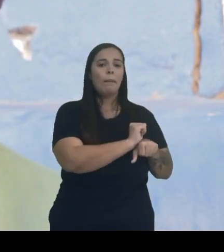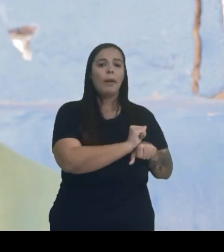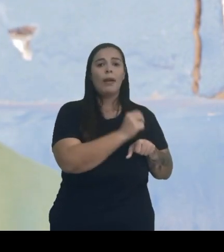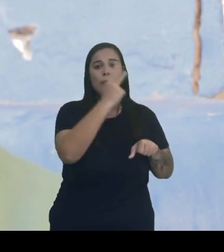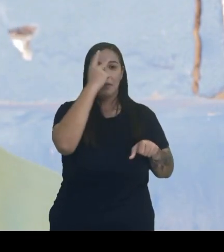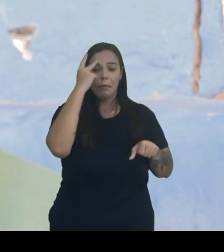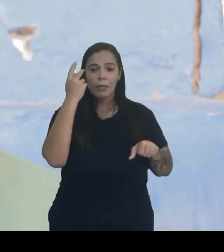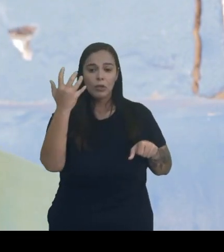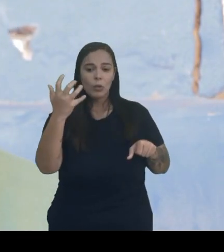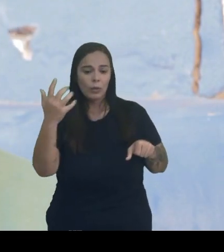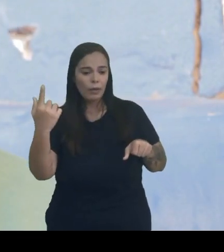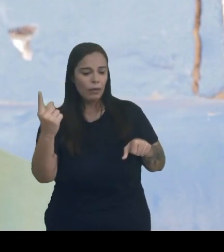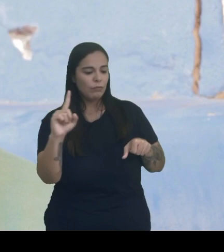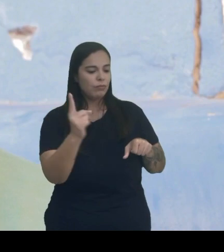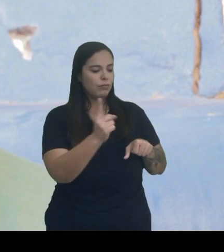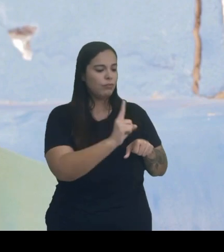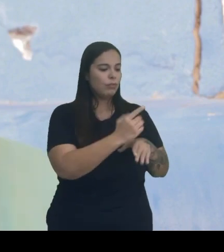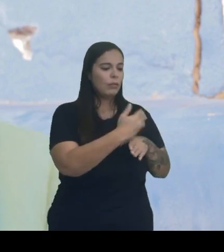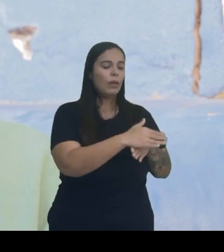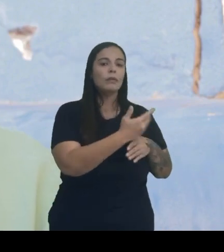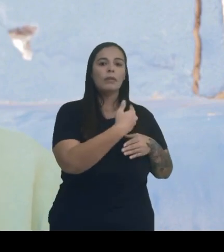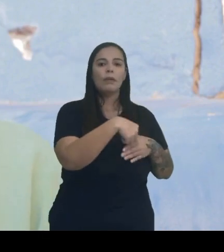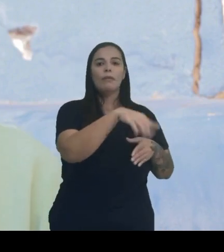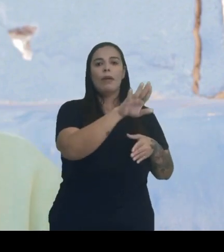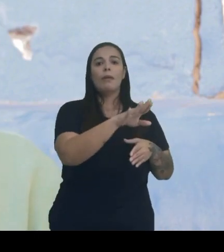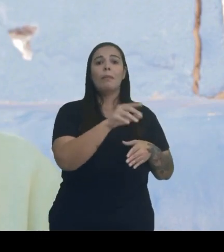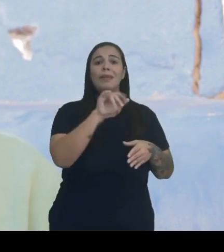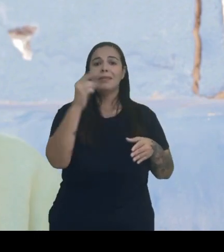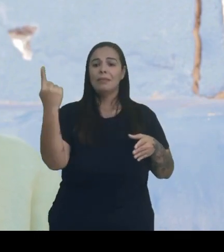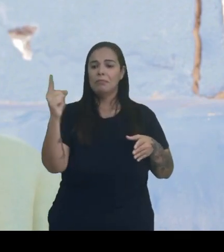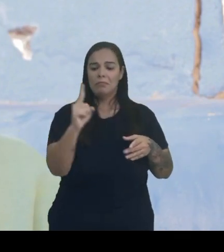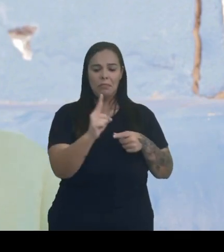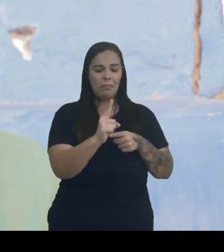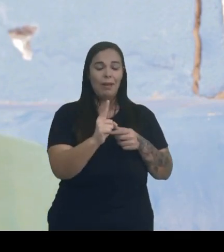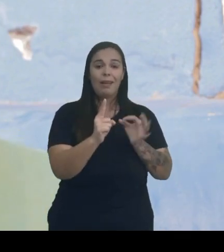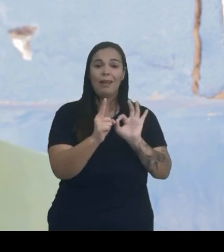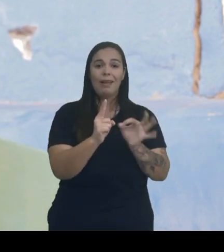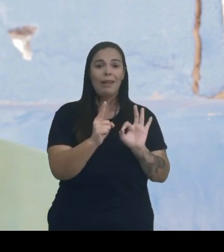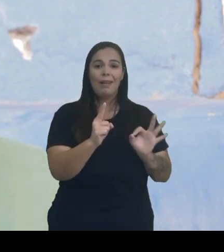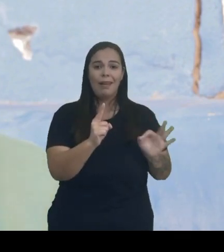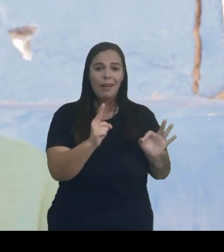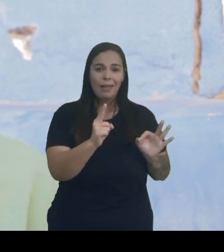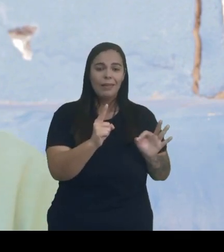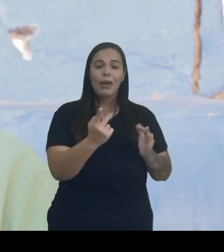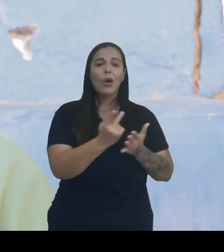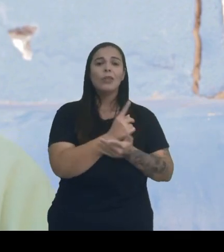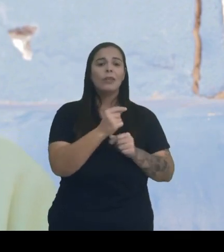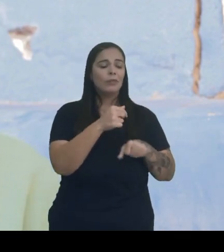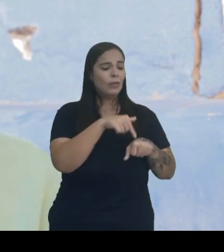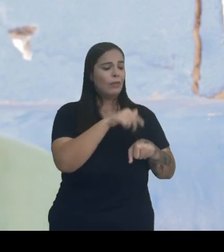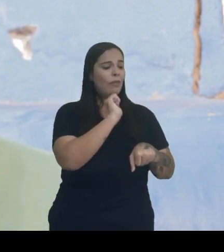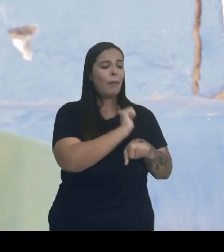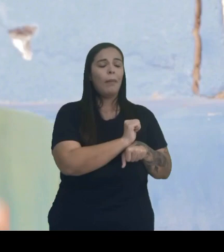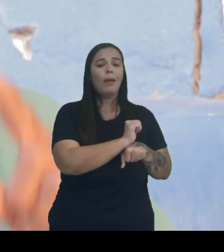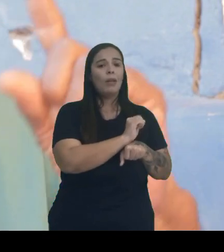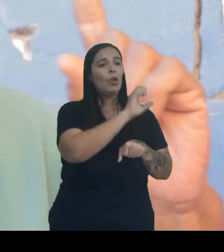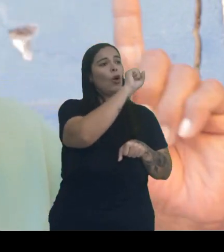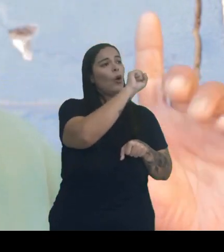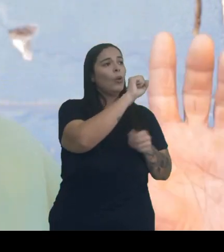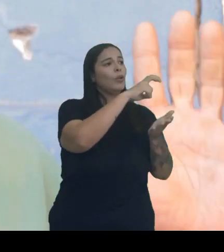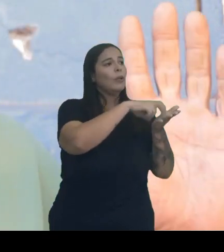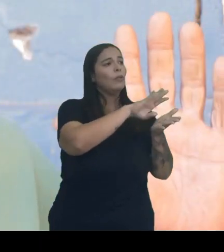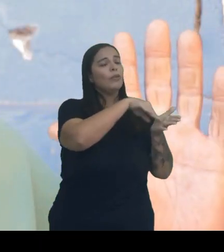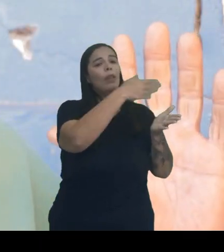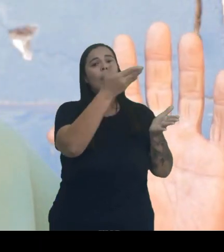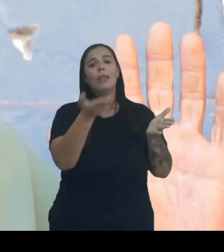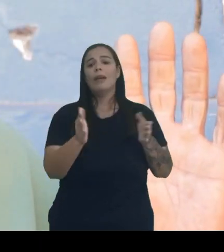Vai entrar e você vai... Tá entendendo? Se não vier um freguês para entrar no seu táxi, você vai ficar ali de 8 da manhã a 8 da noite,